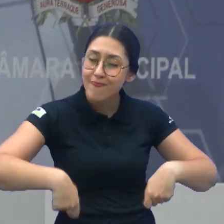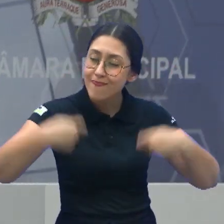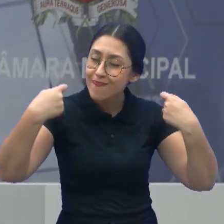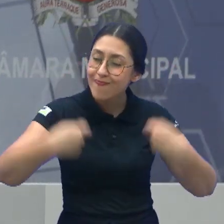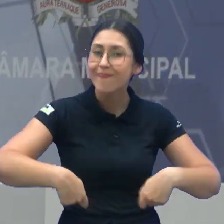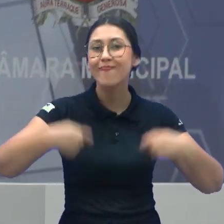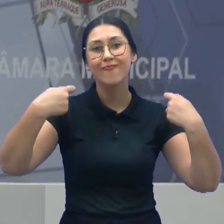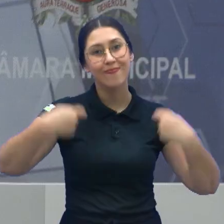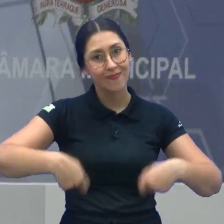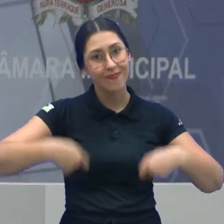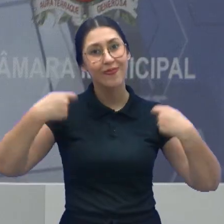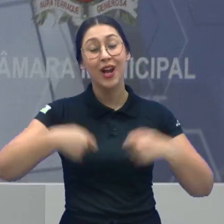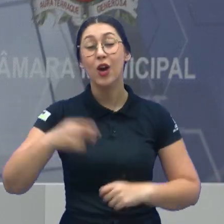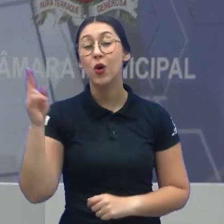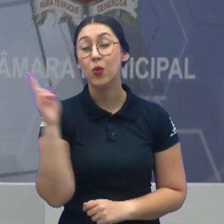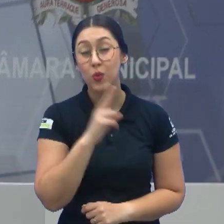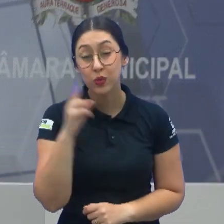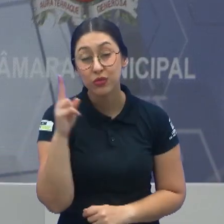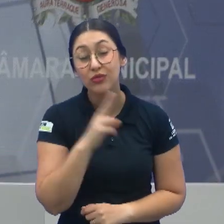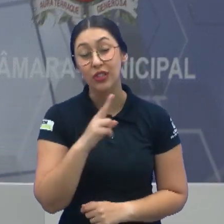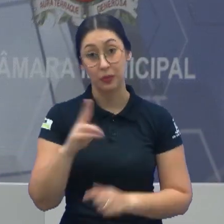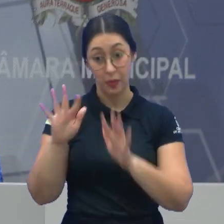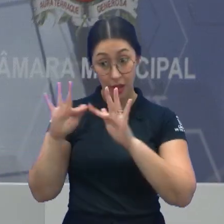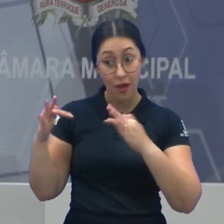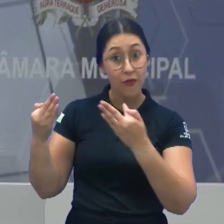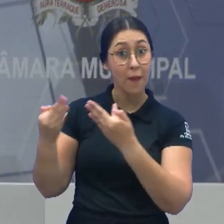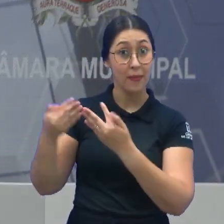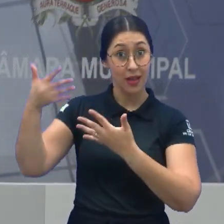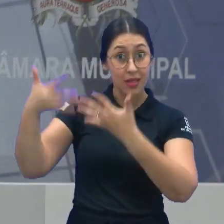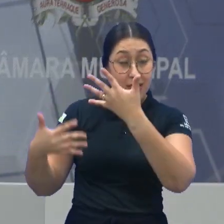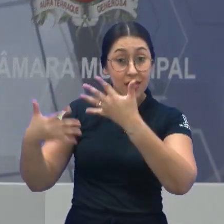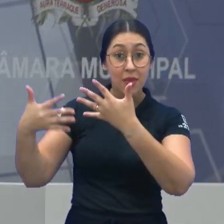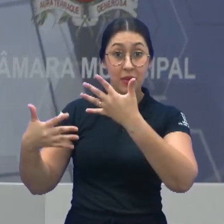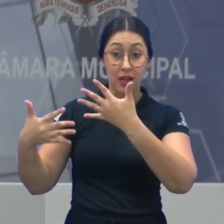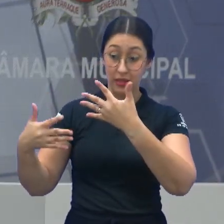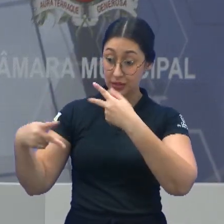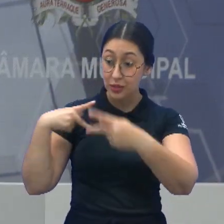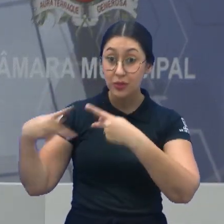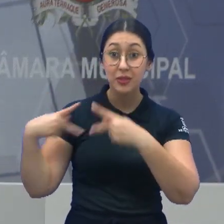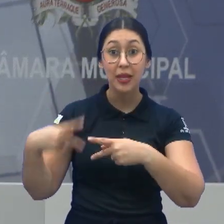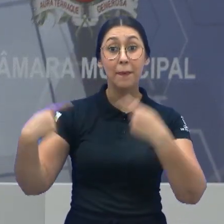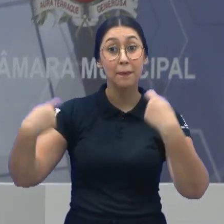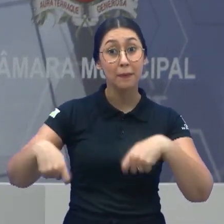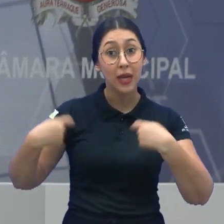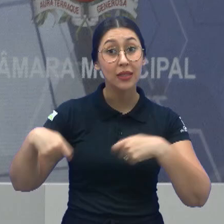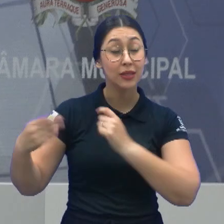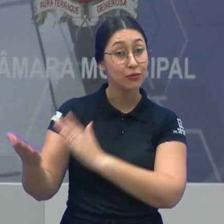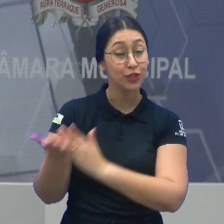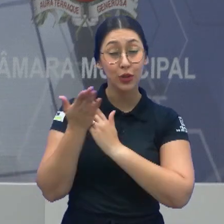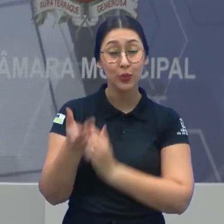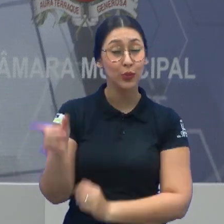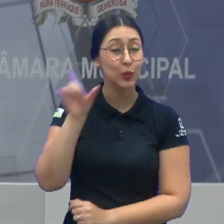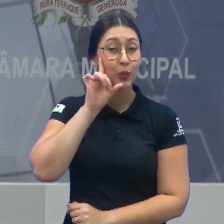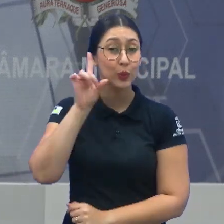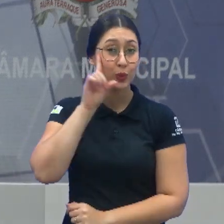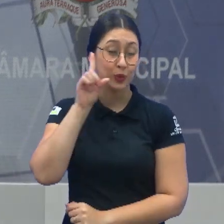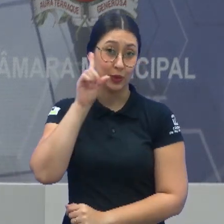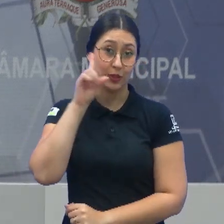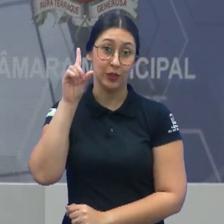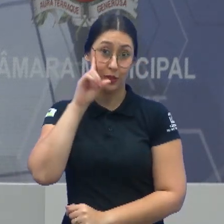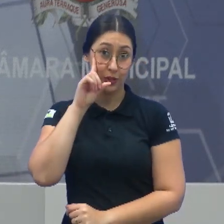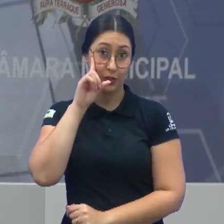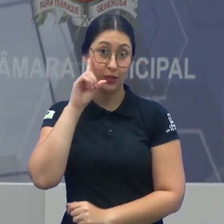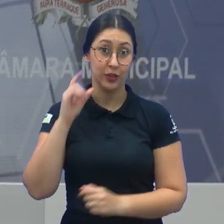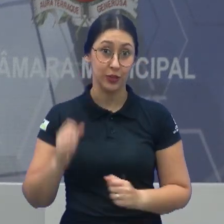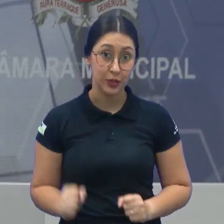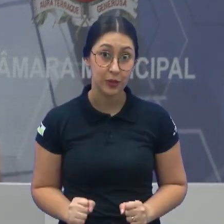é urgente. As famílias atípicas de São José dos Campos gritam por socorro todos os dias. E nós